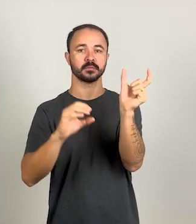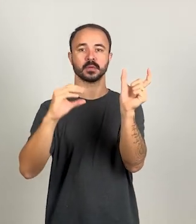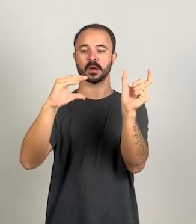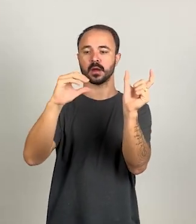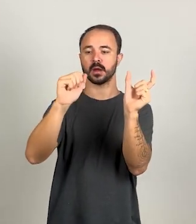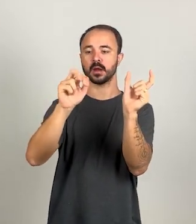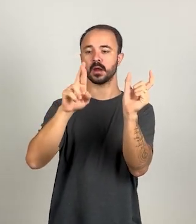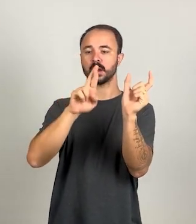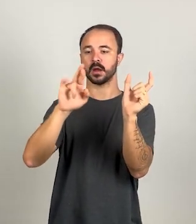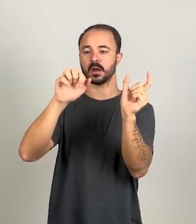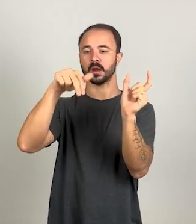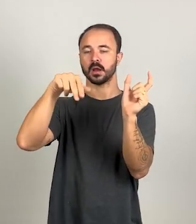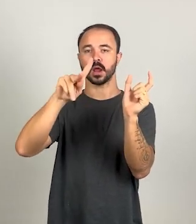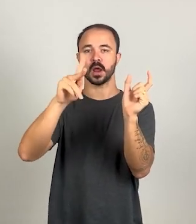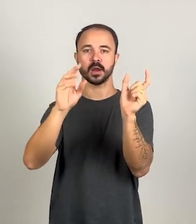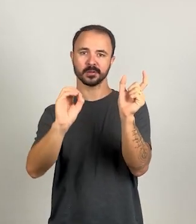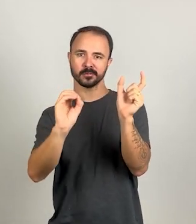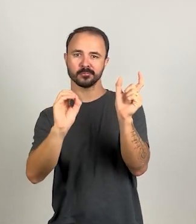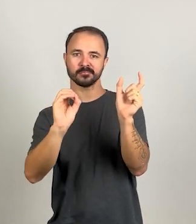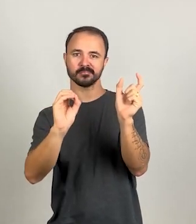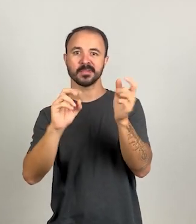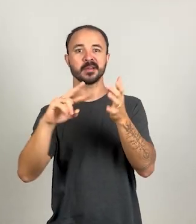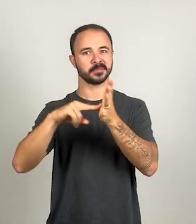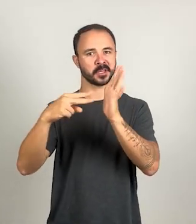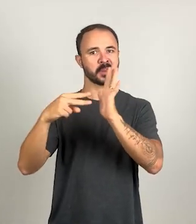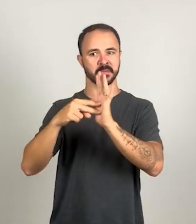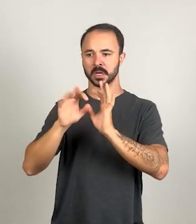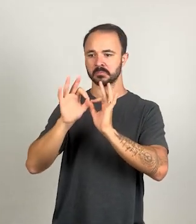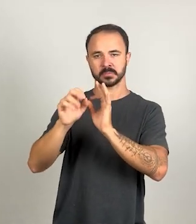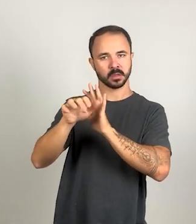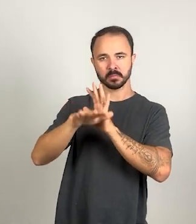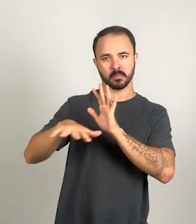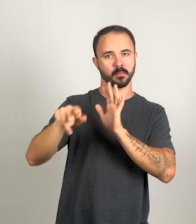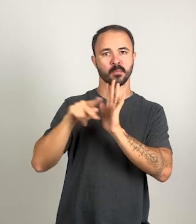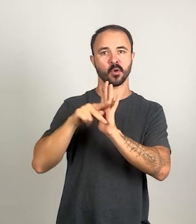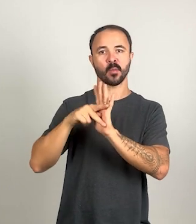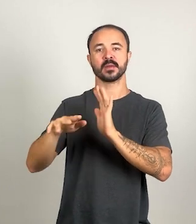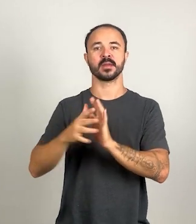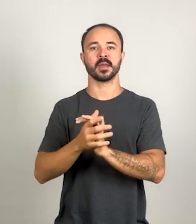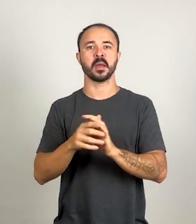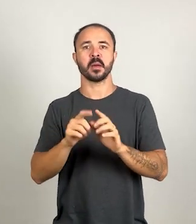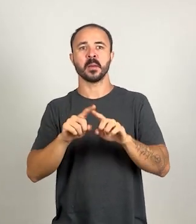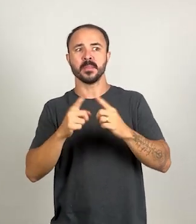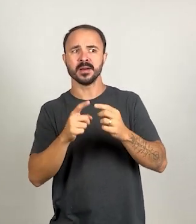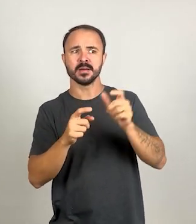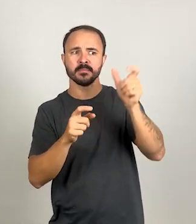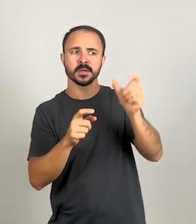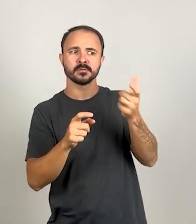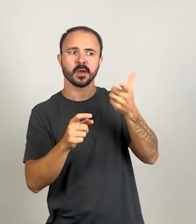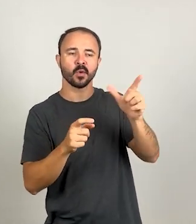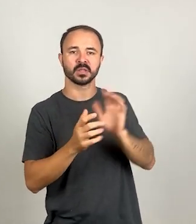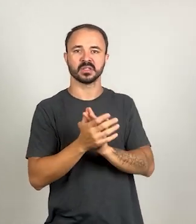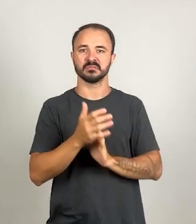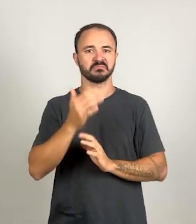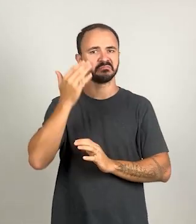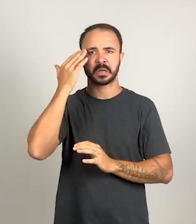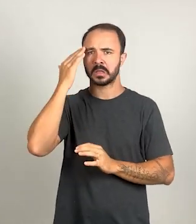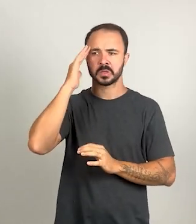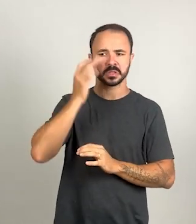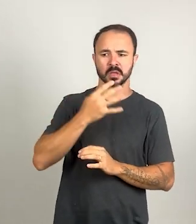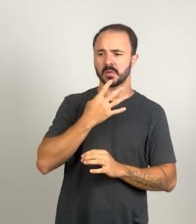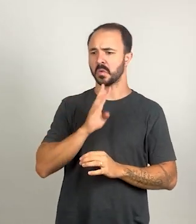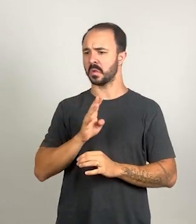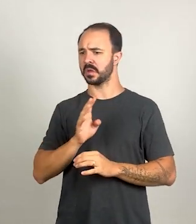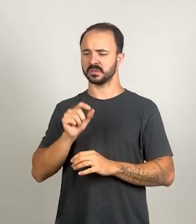específico que pode não ser entendido por um falante que não goste de de futebol ou será entendido de modo distinto por